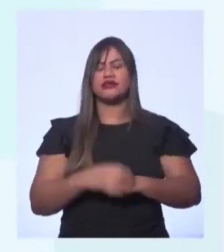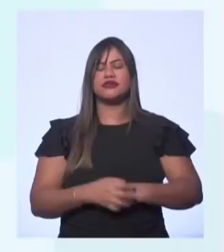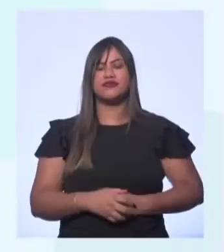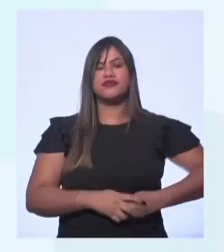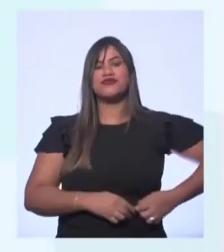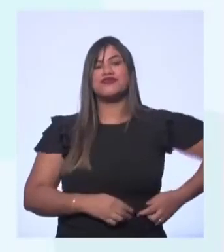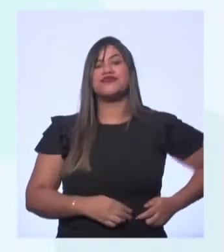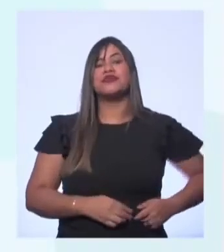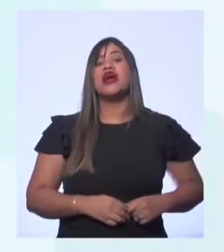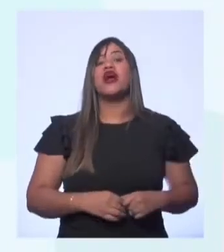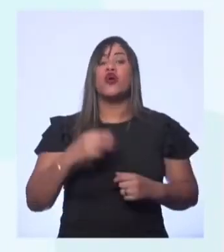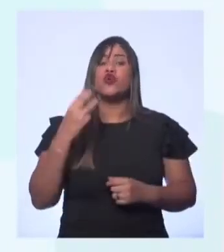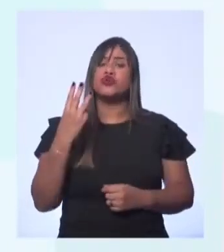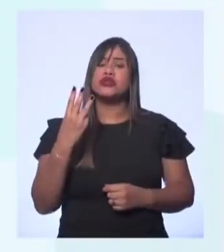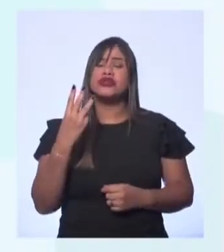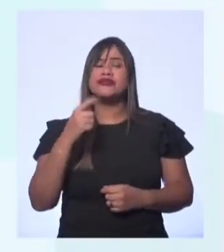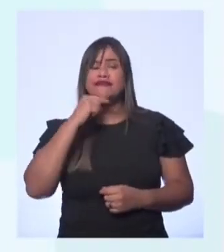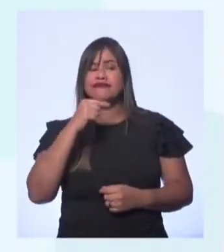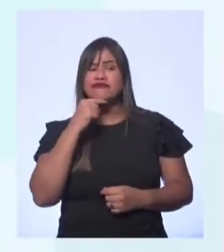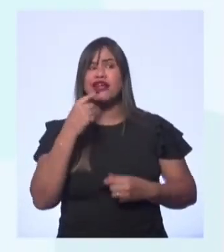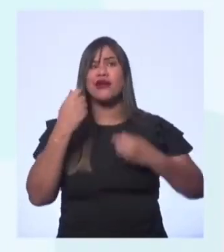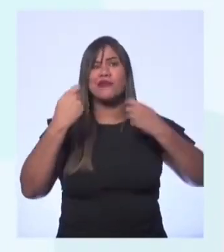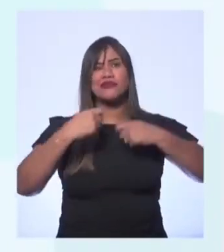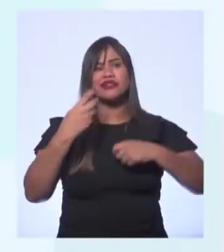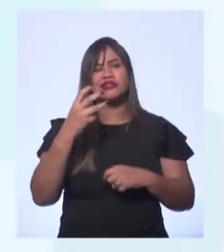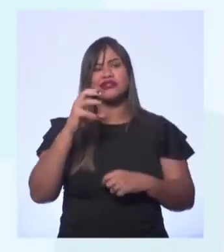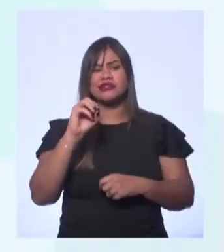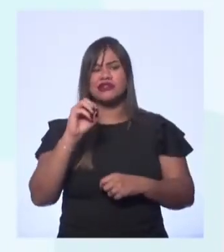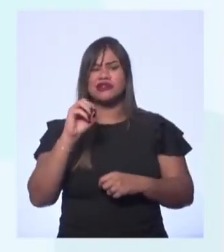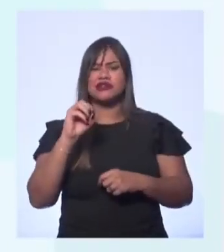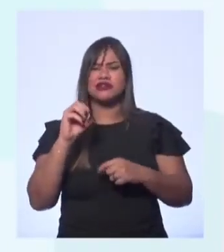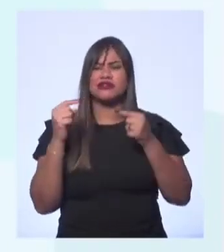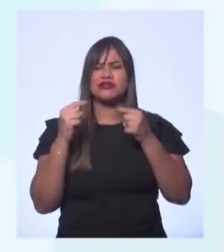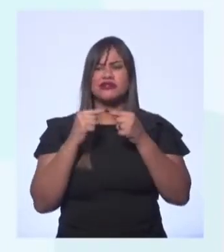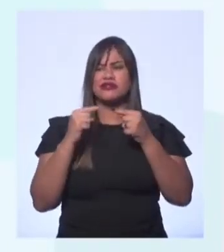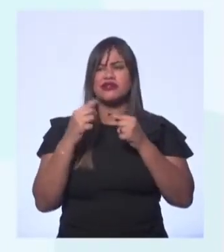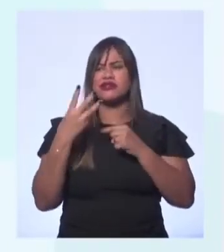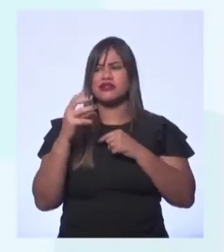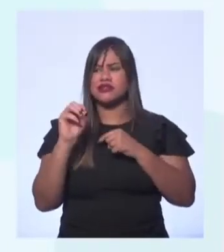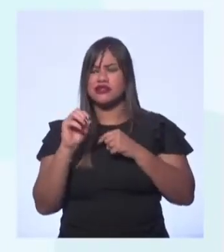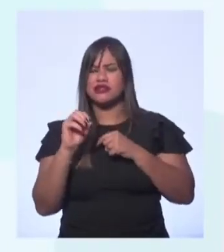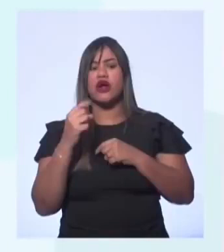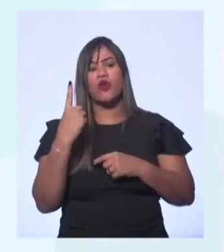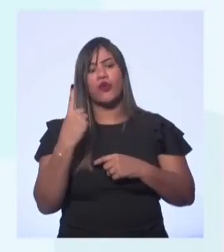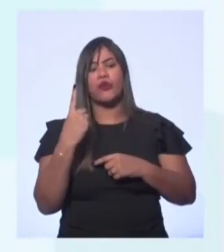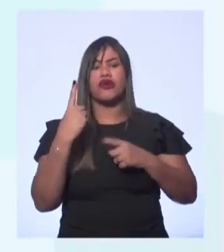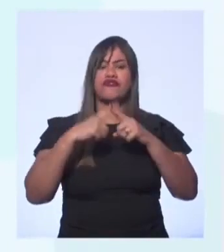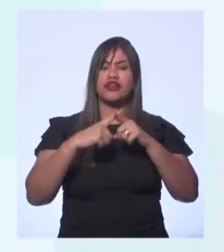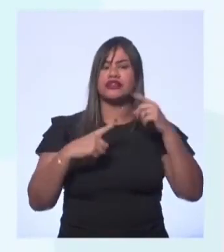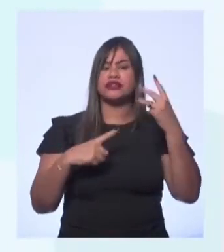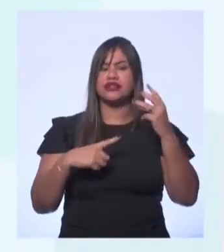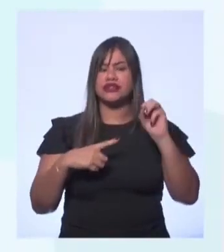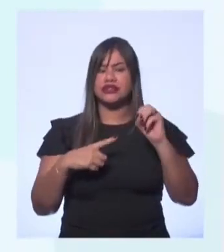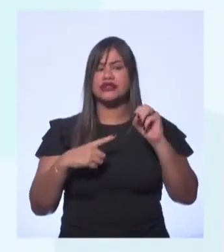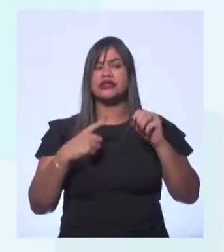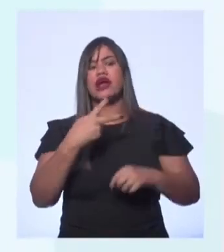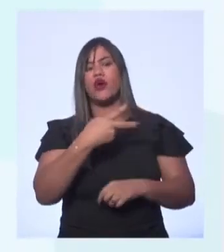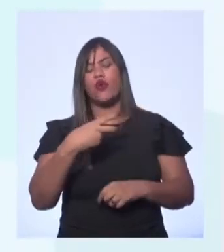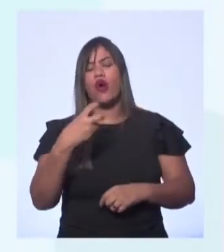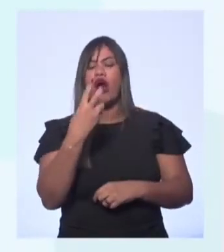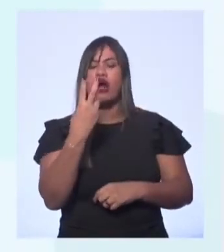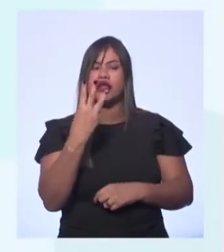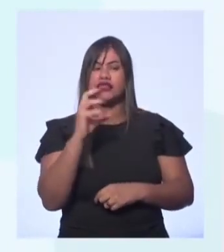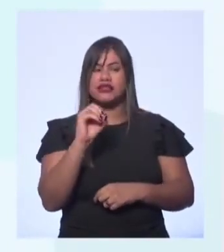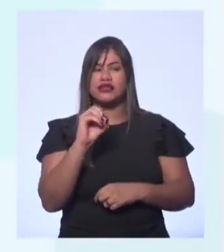né? O 3 é muito pequeno, vou pegar o 31. Aí você fala, 31 tem na tabuada do 30. Uma vez 30, 30... vai